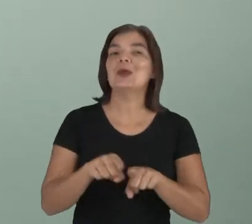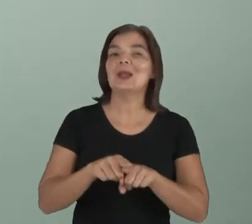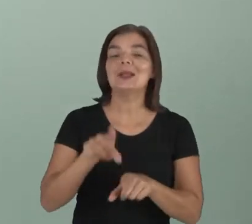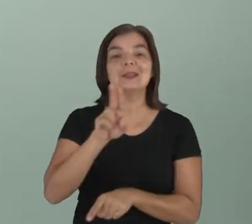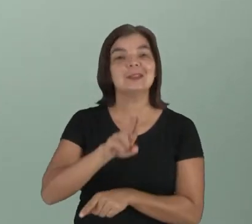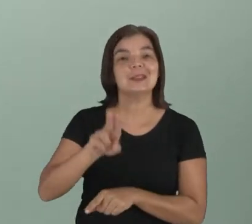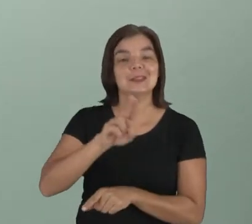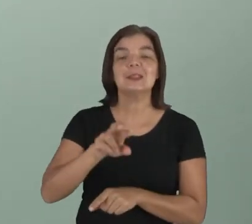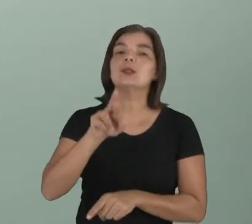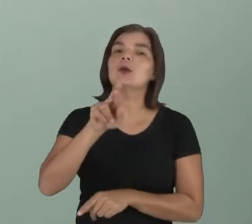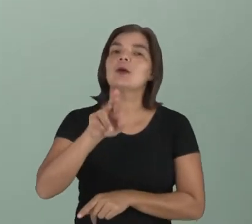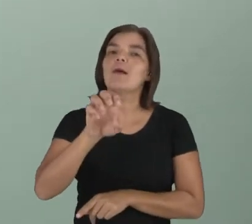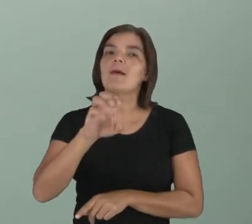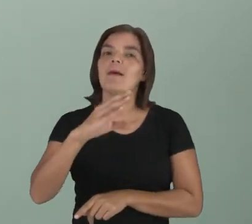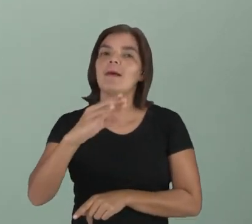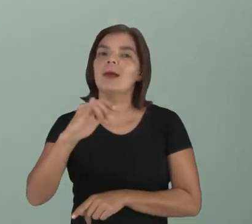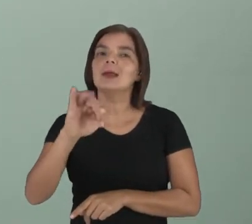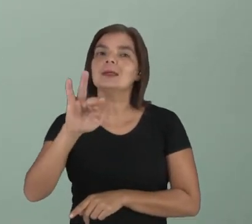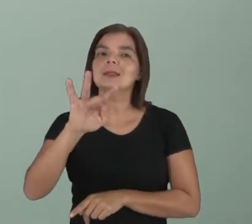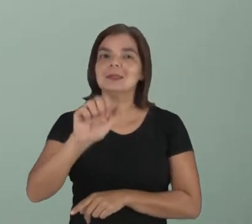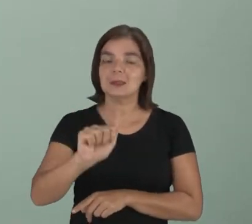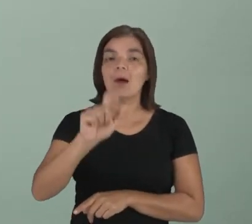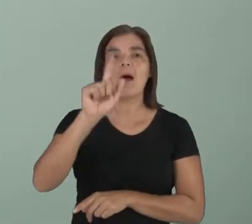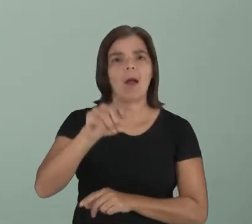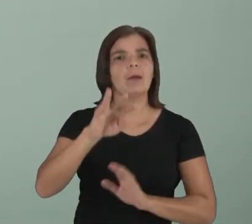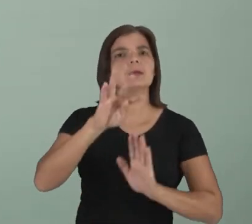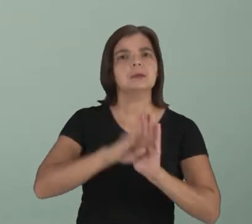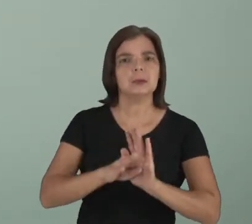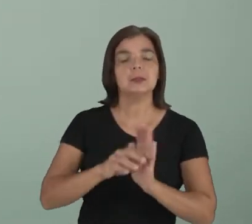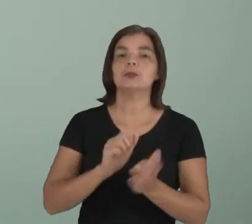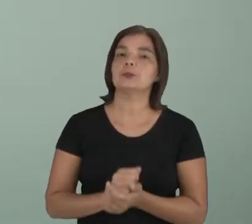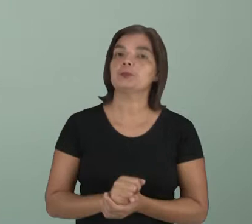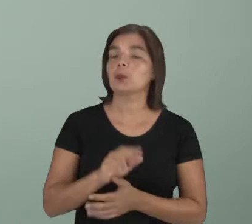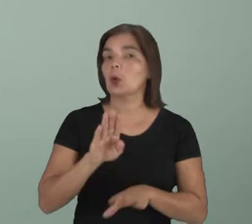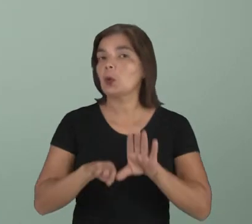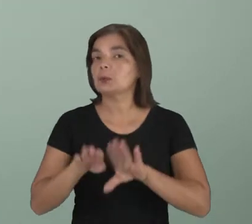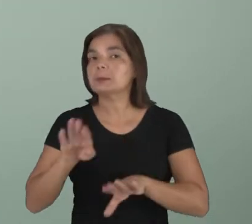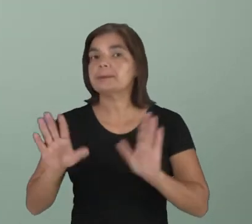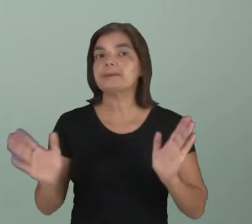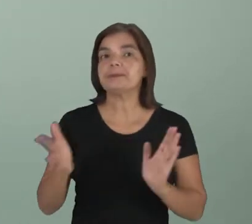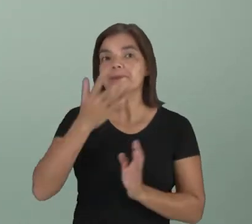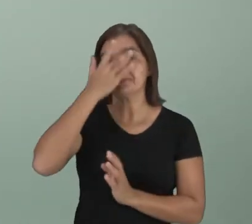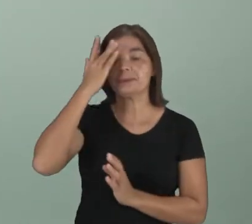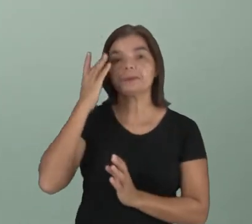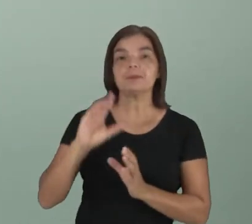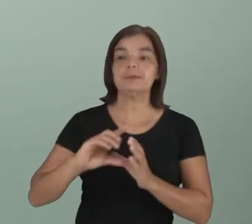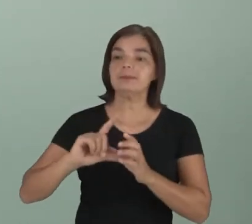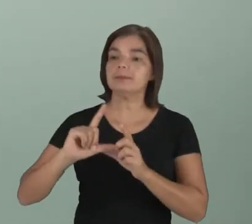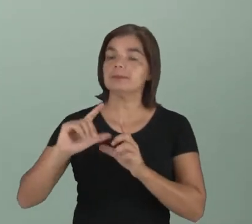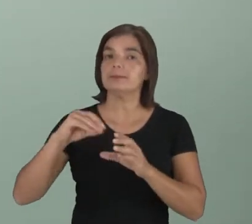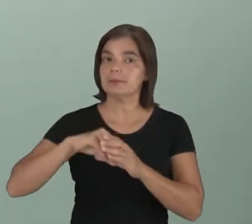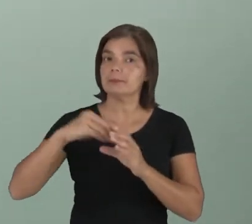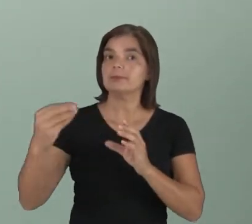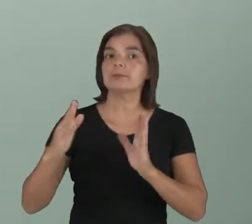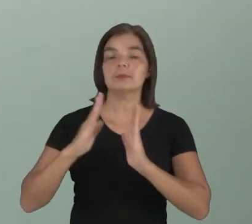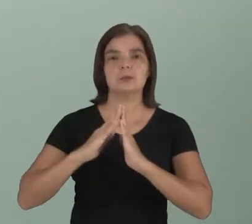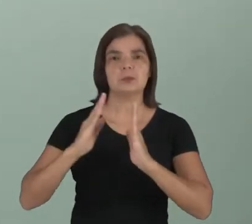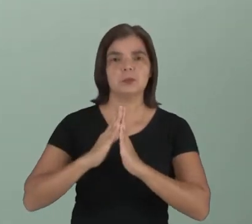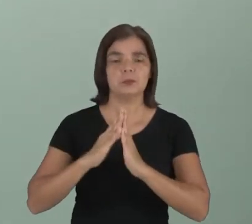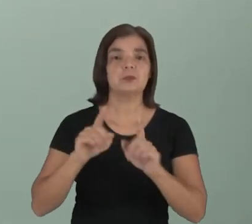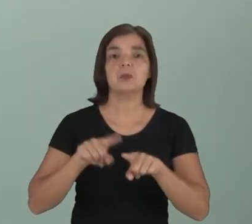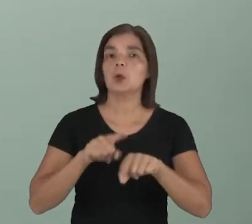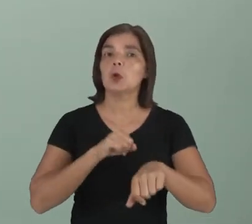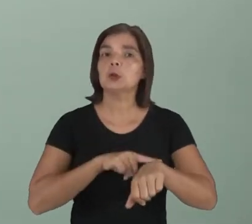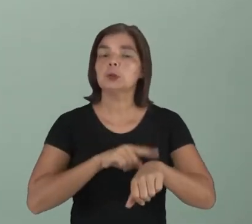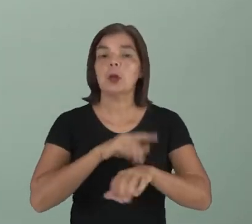Uma receita. Isso mesmo, é um texto. Ou muitas vezes, quando alguém sai de casa, né, está ali muito rápido,